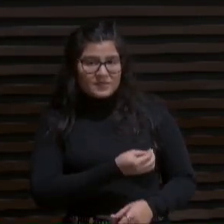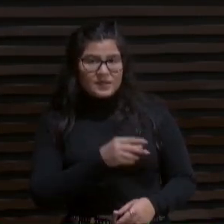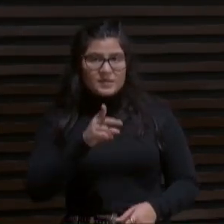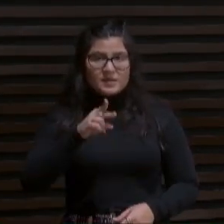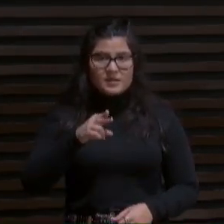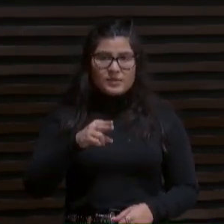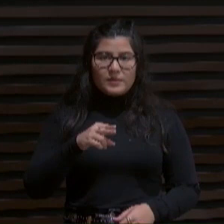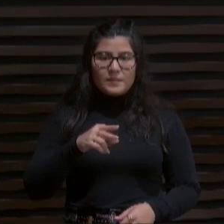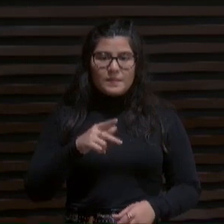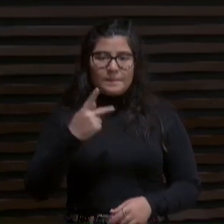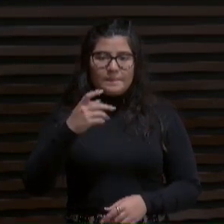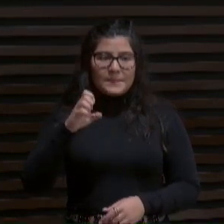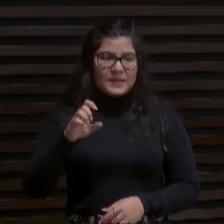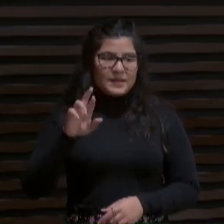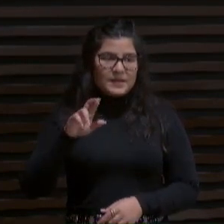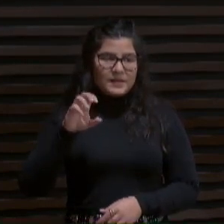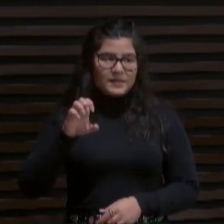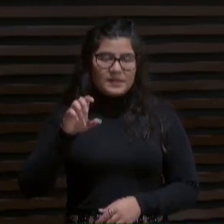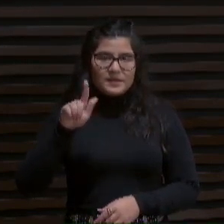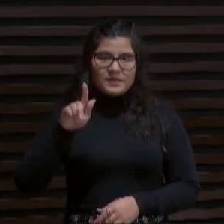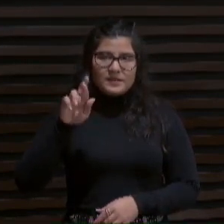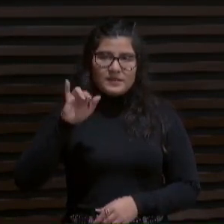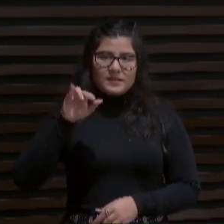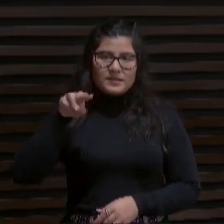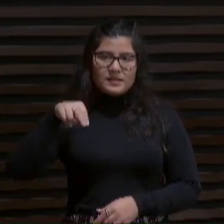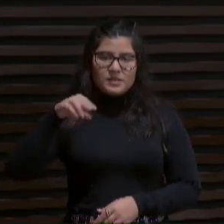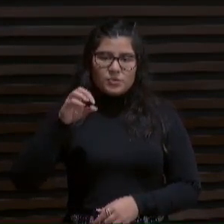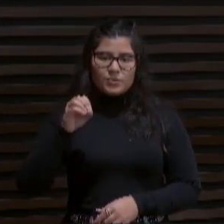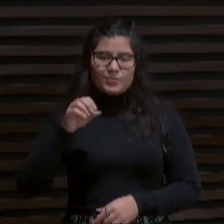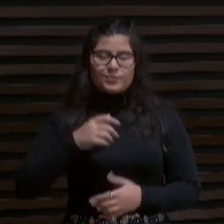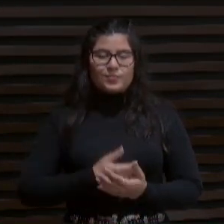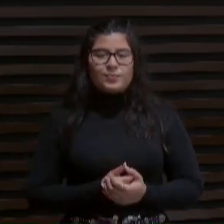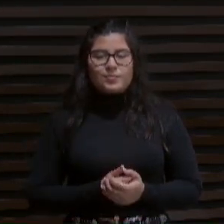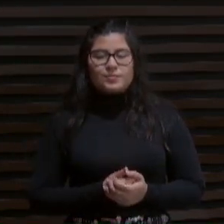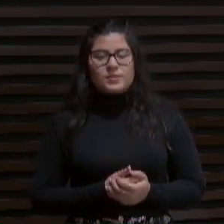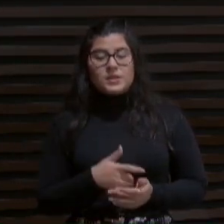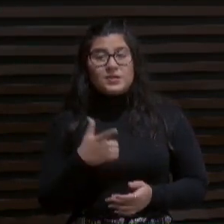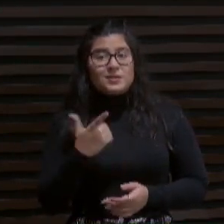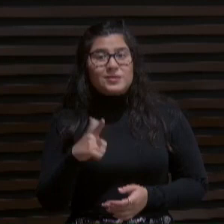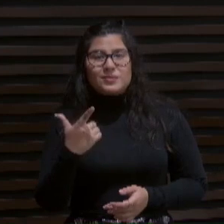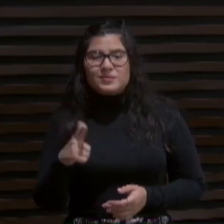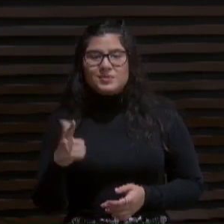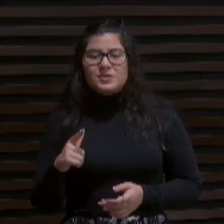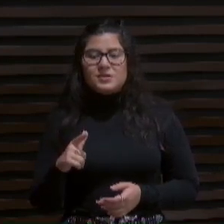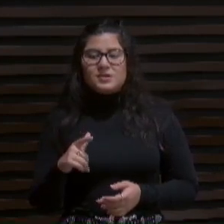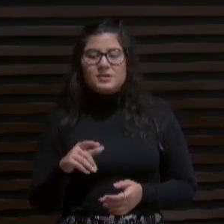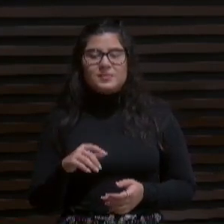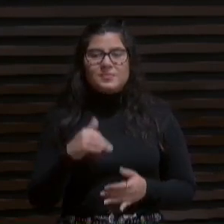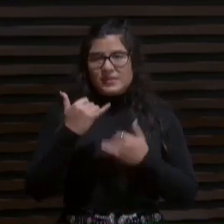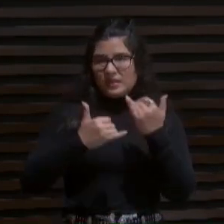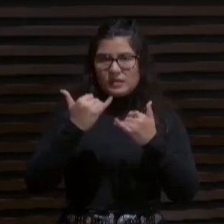a gente diz hoje de uma forma popular, brincando, do cidadão que não tem nem onde cair